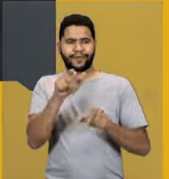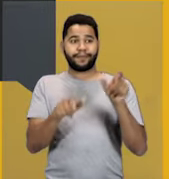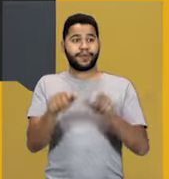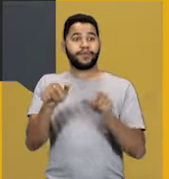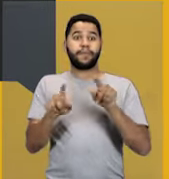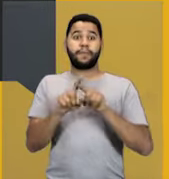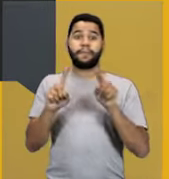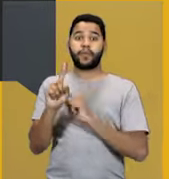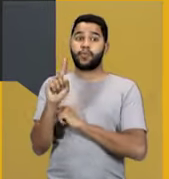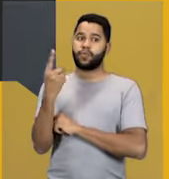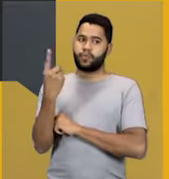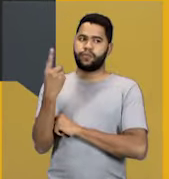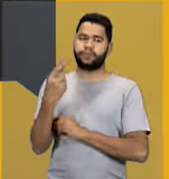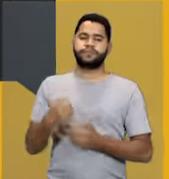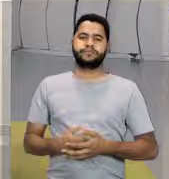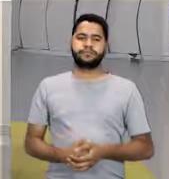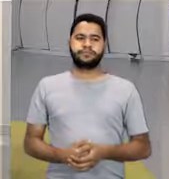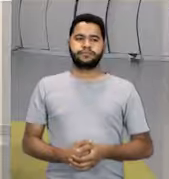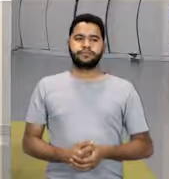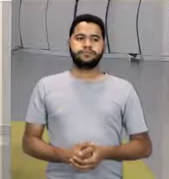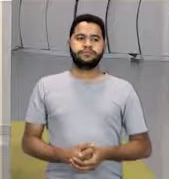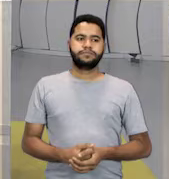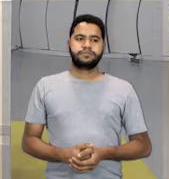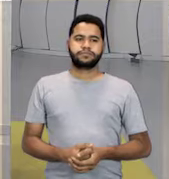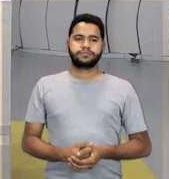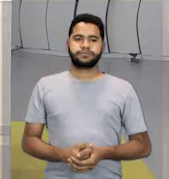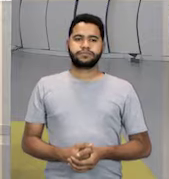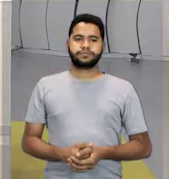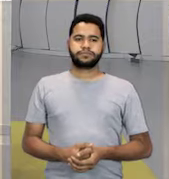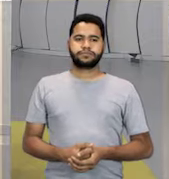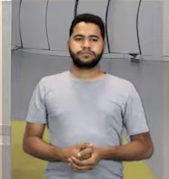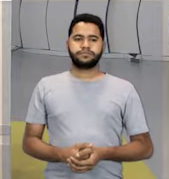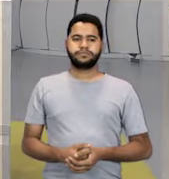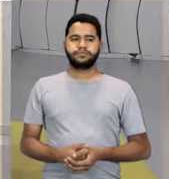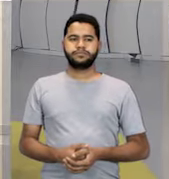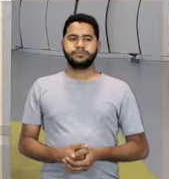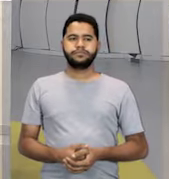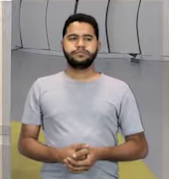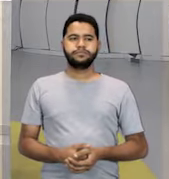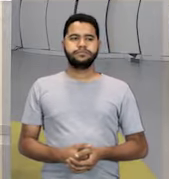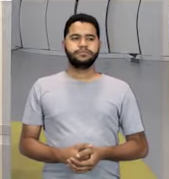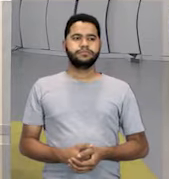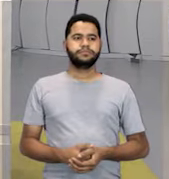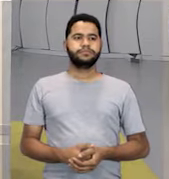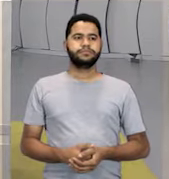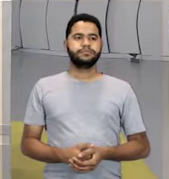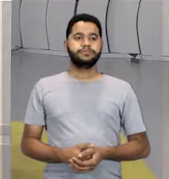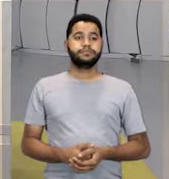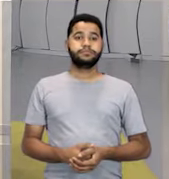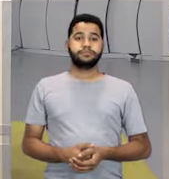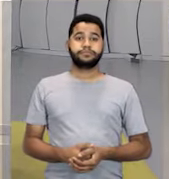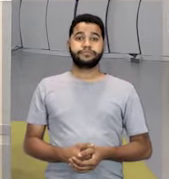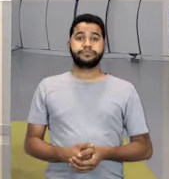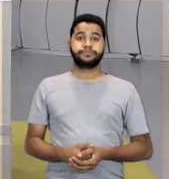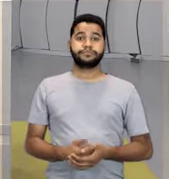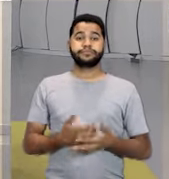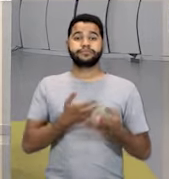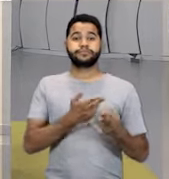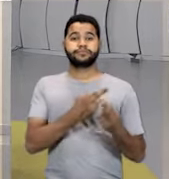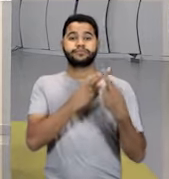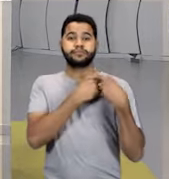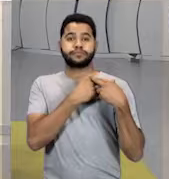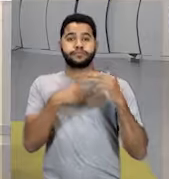na verdade é uma só. A função do